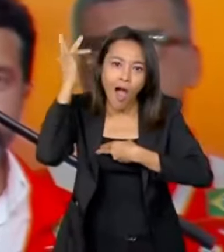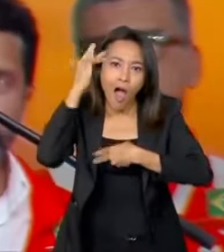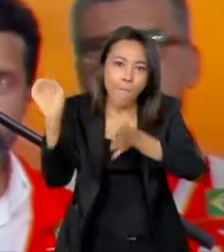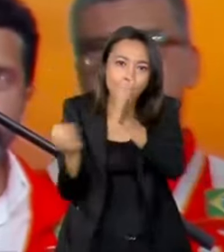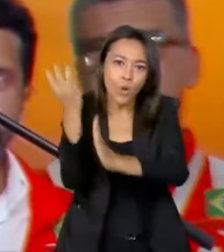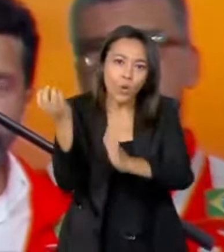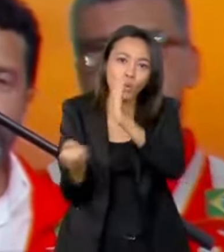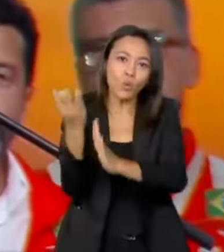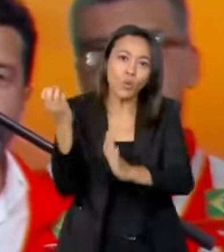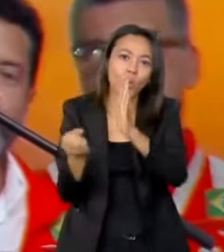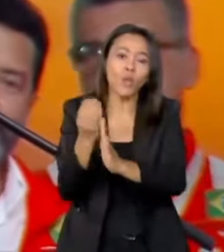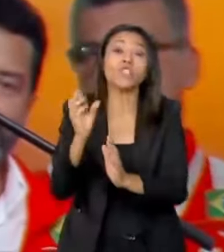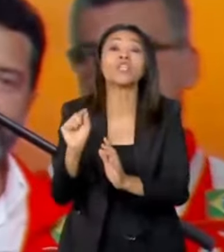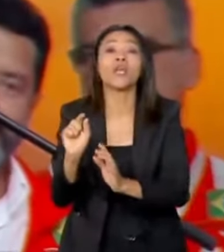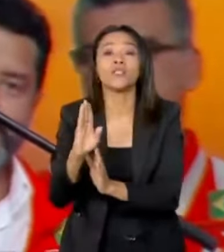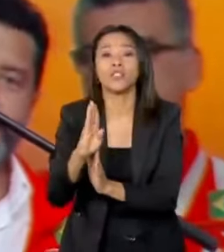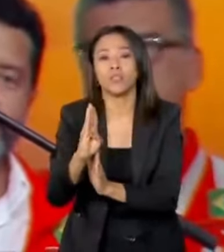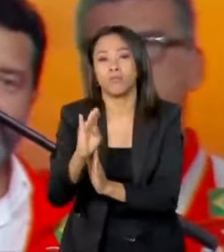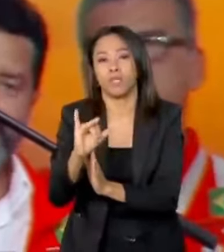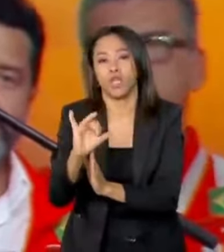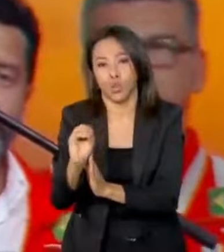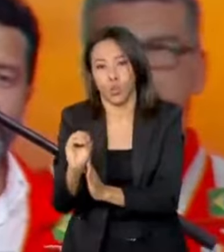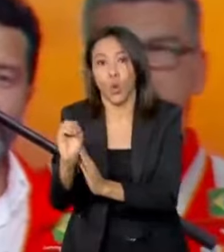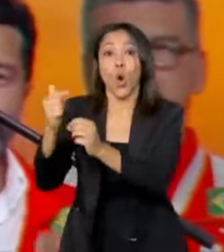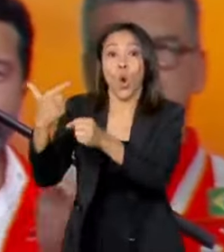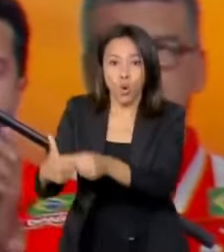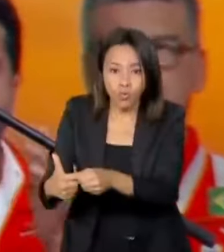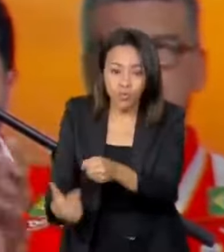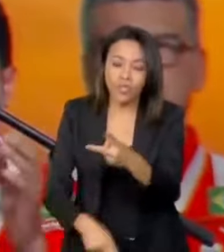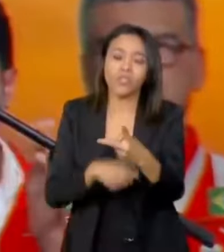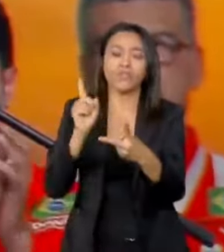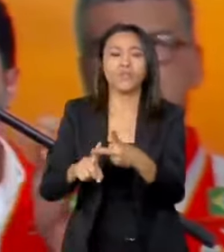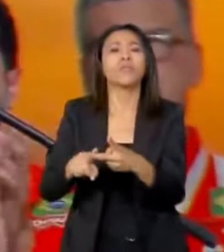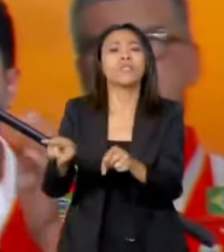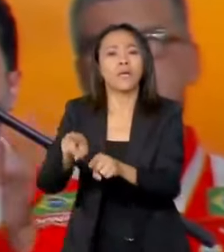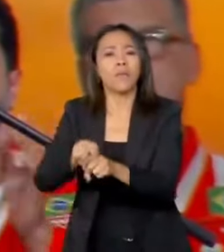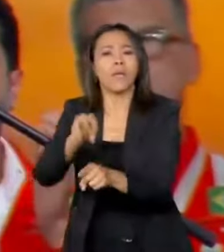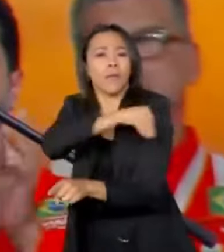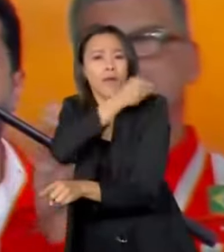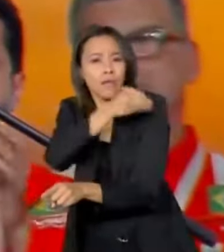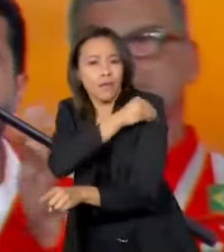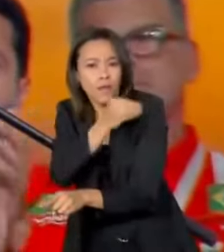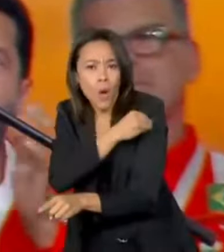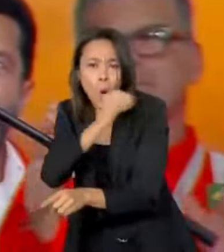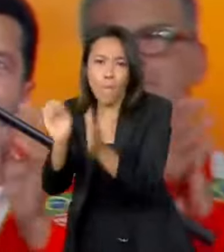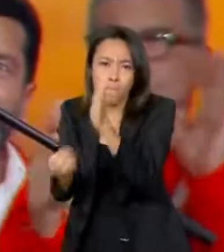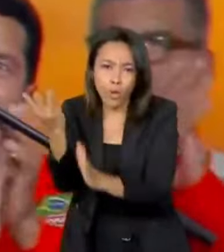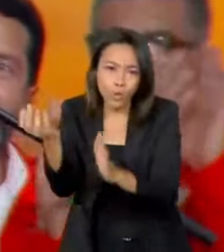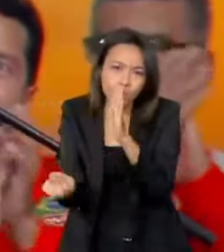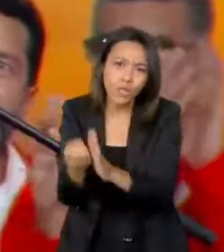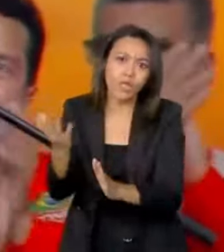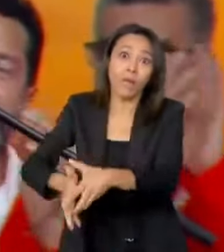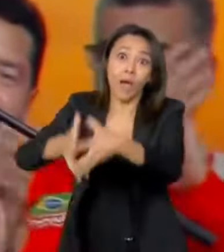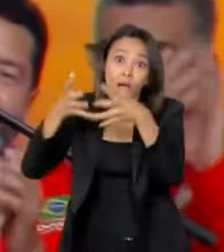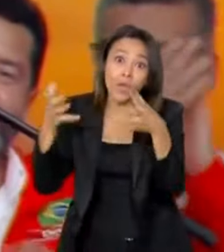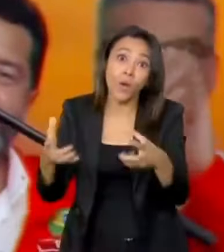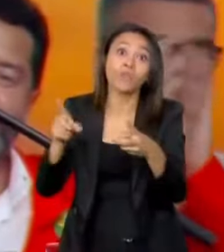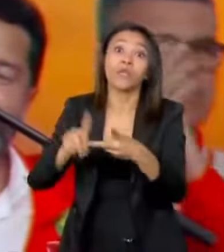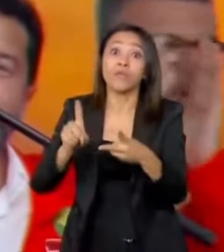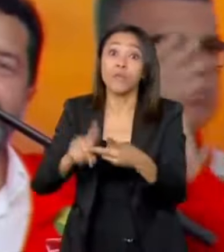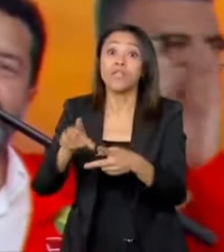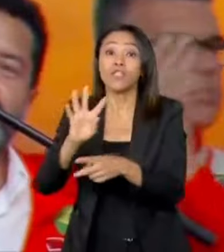nesse país. Será a maior produtora de etanol deste país. Será a maior produtora de hidrogênio verde